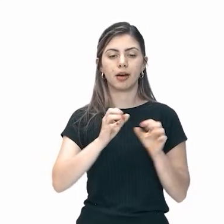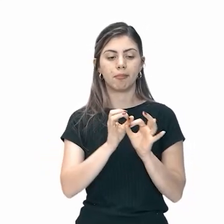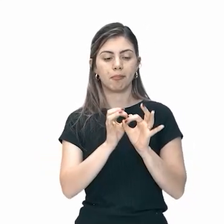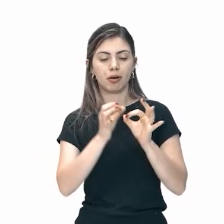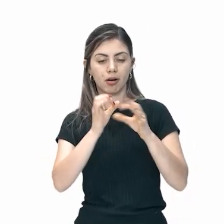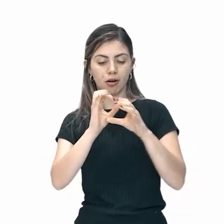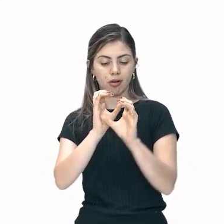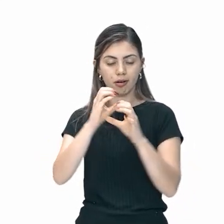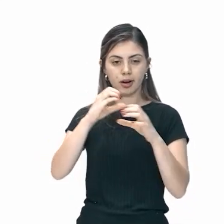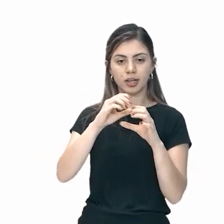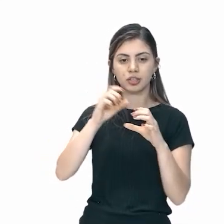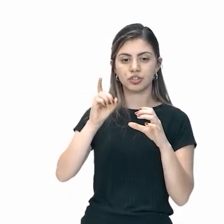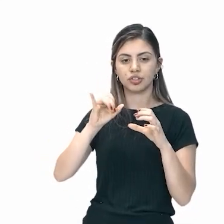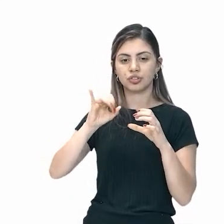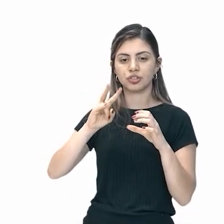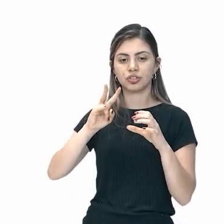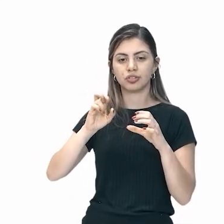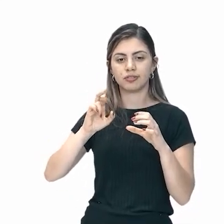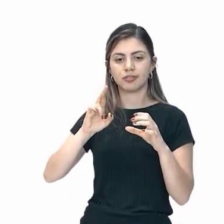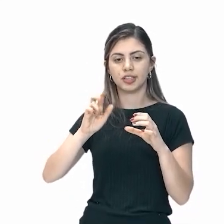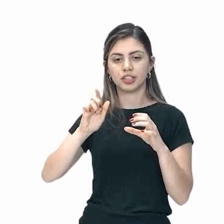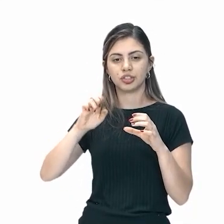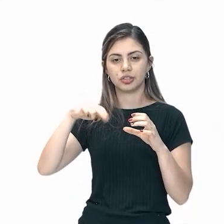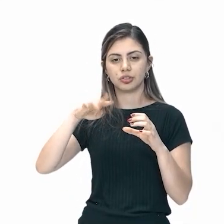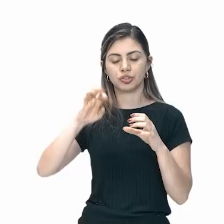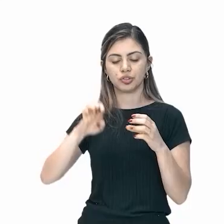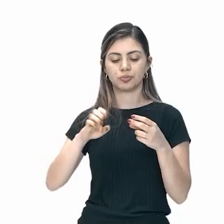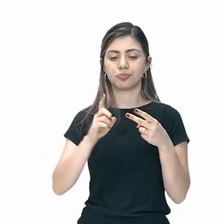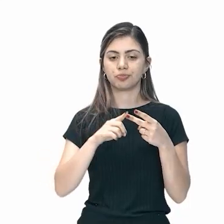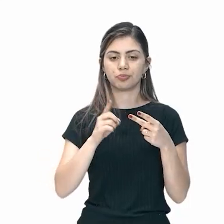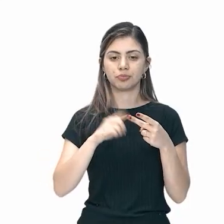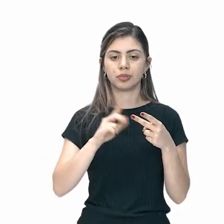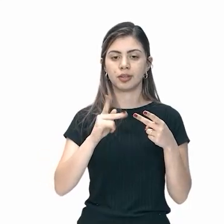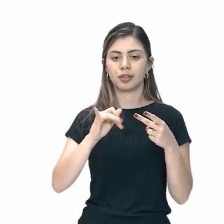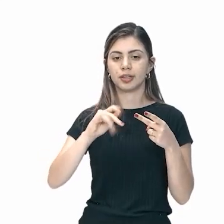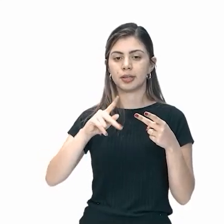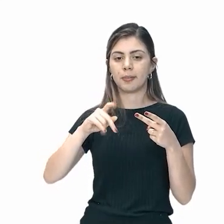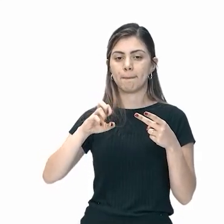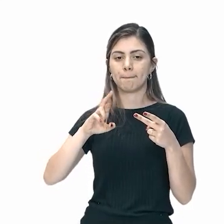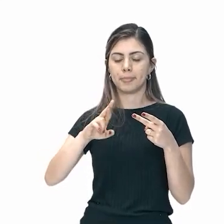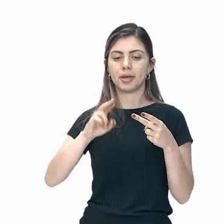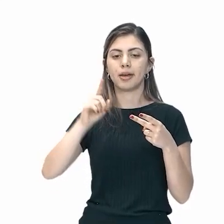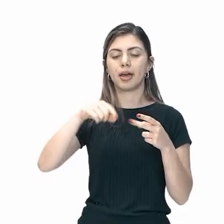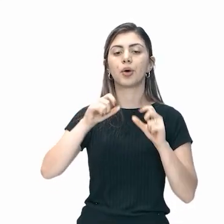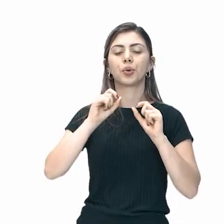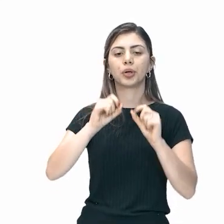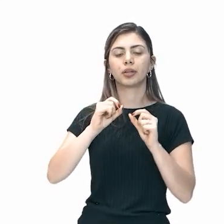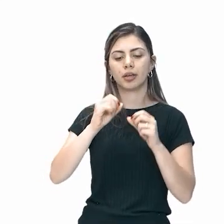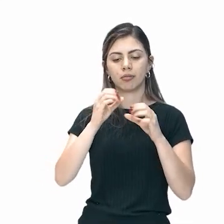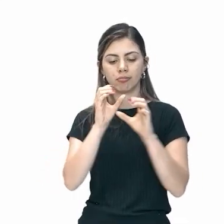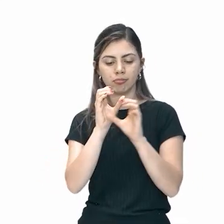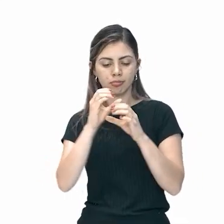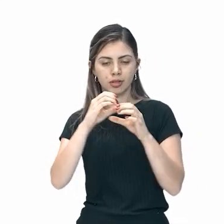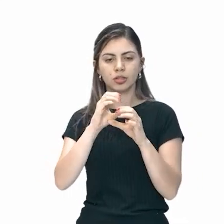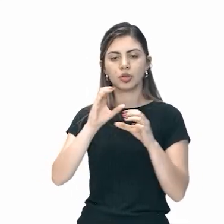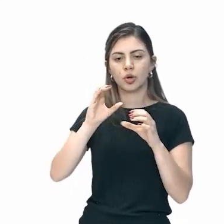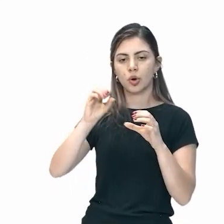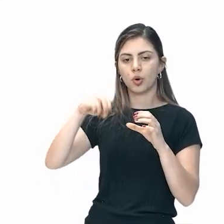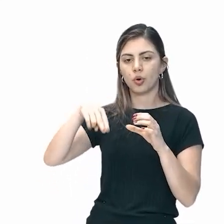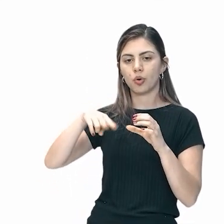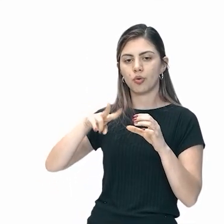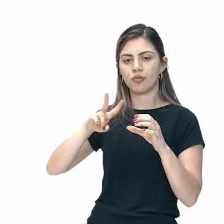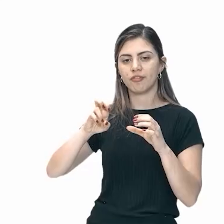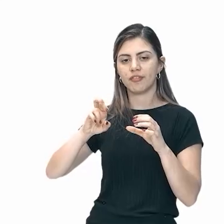divergente. Lente divergente. Miopia, lente divergente. Hipermetropia, lente convergente. Lente